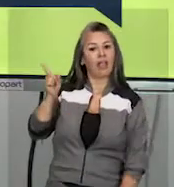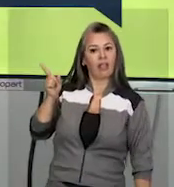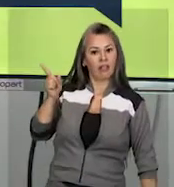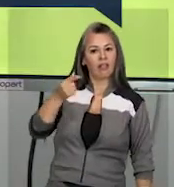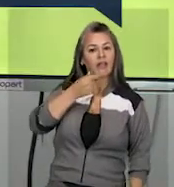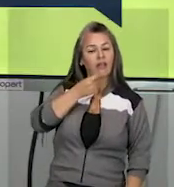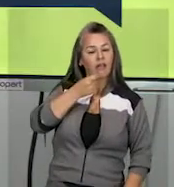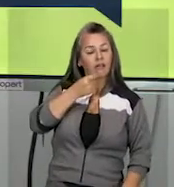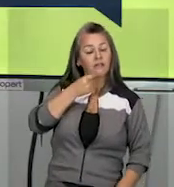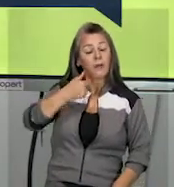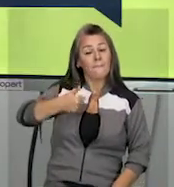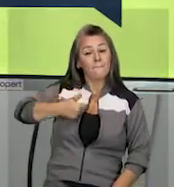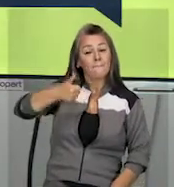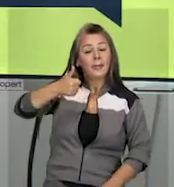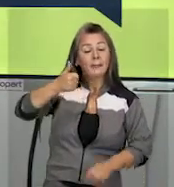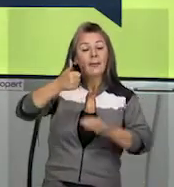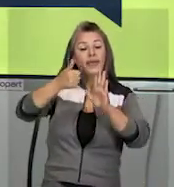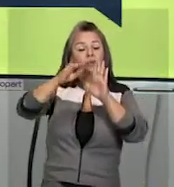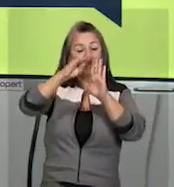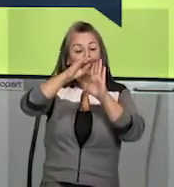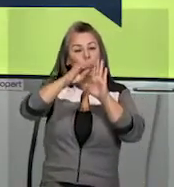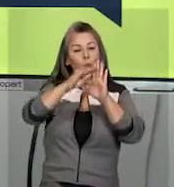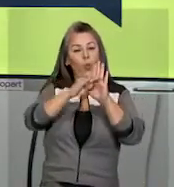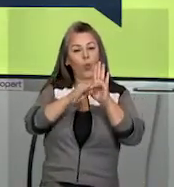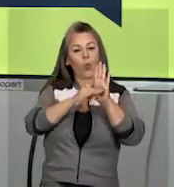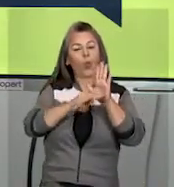gêneros literários, entre eles o drama.